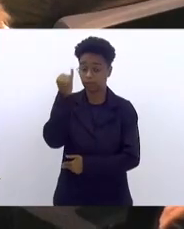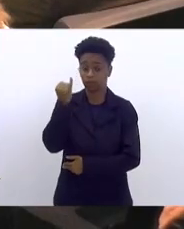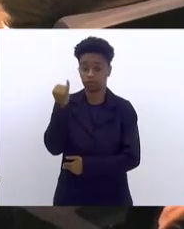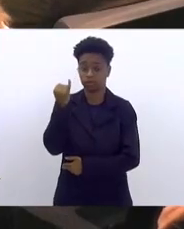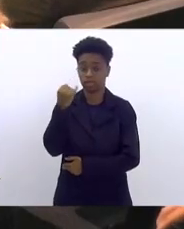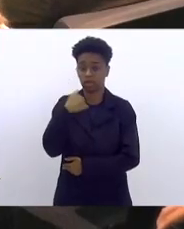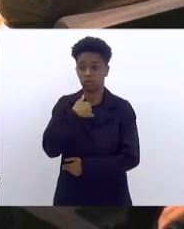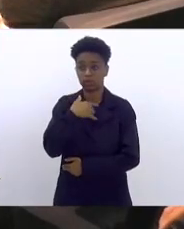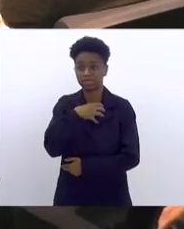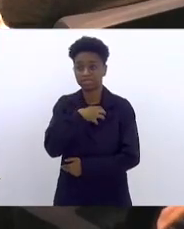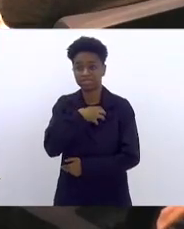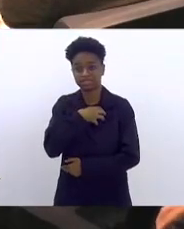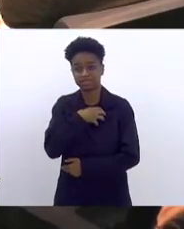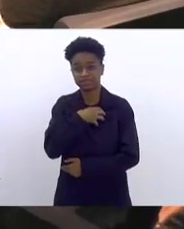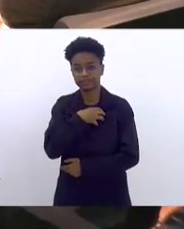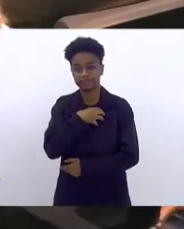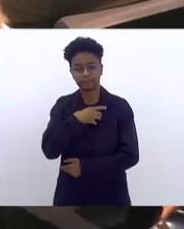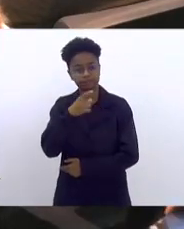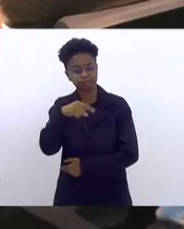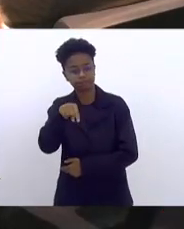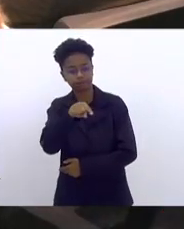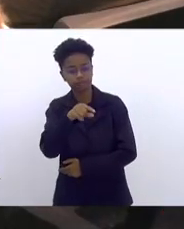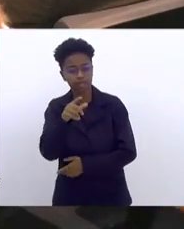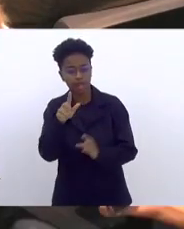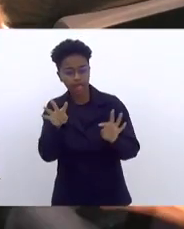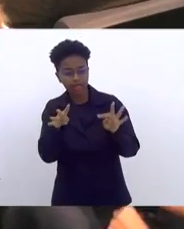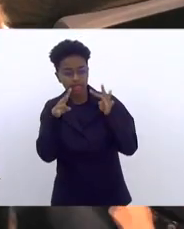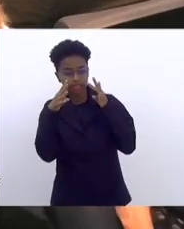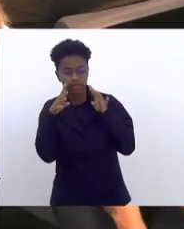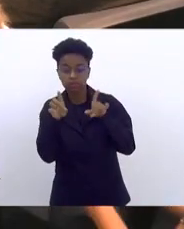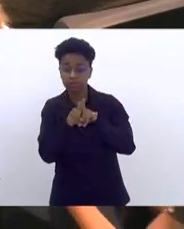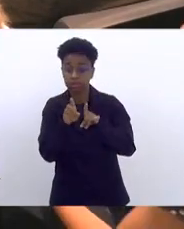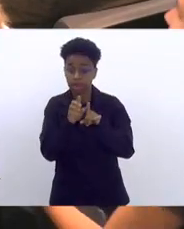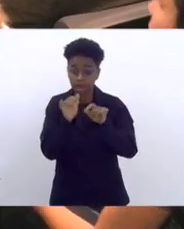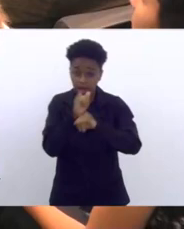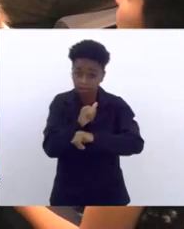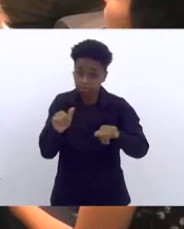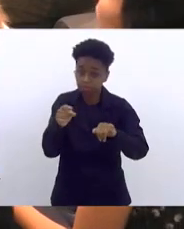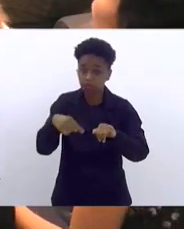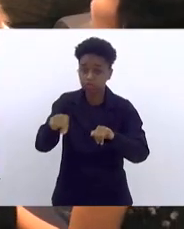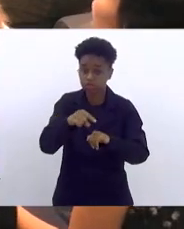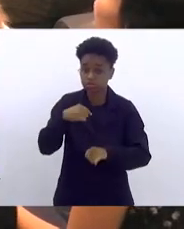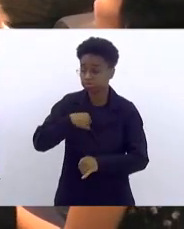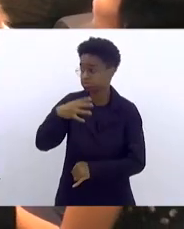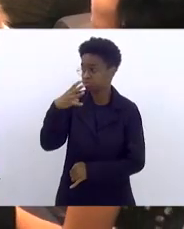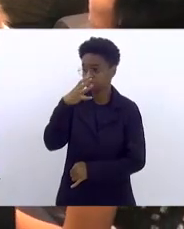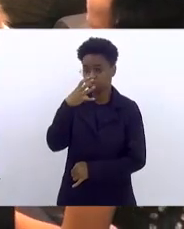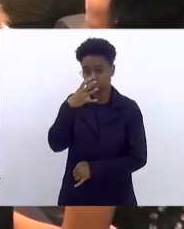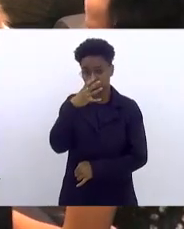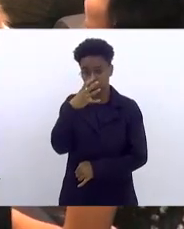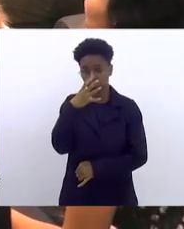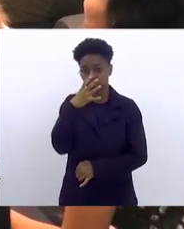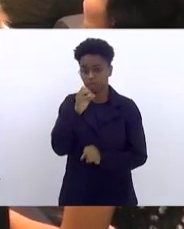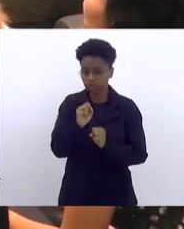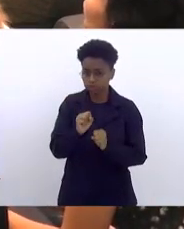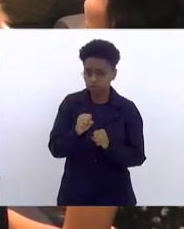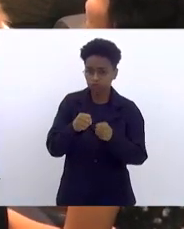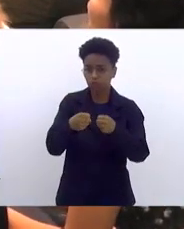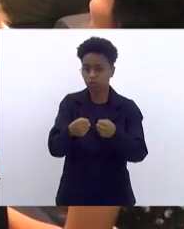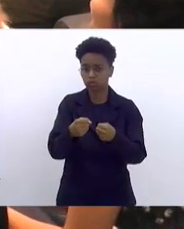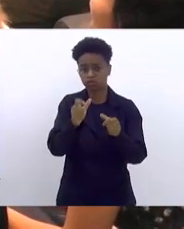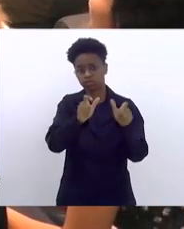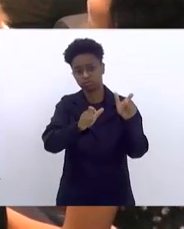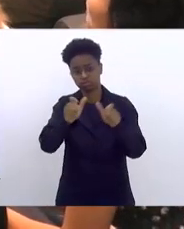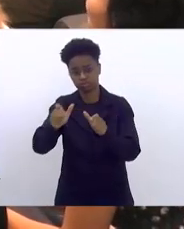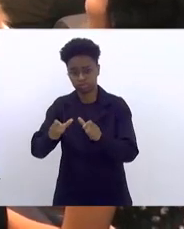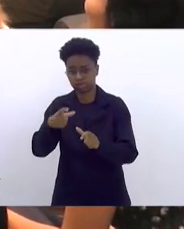eu me sinta escutada e diga para vocês também o quanto eu aprecio o esforço de todo mundo